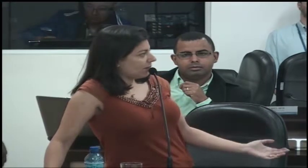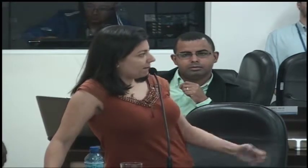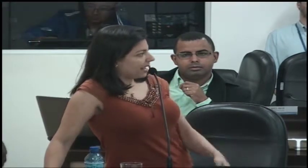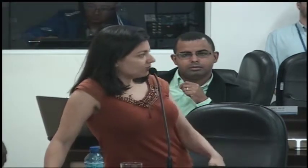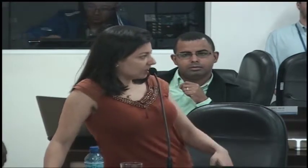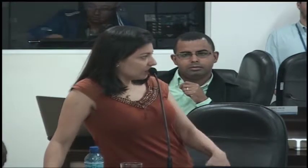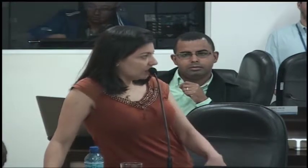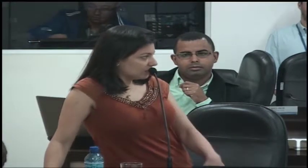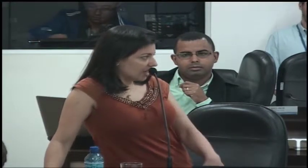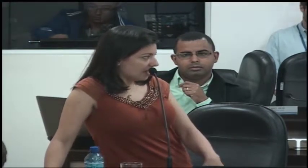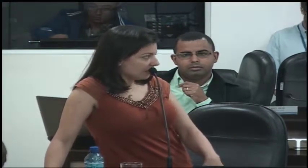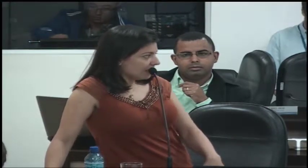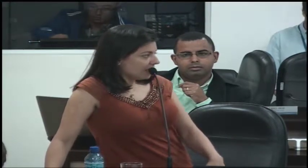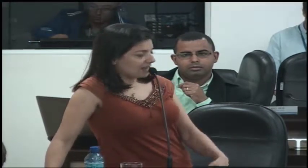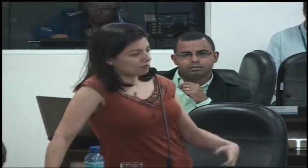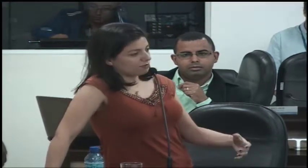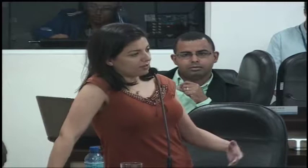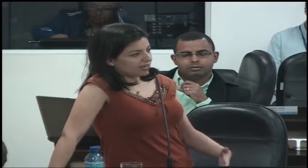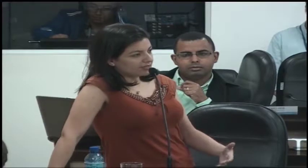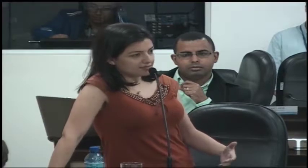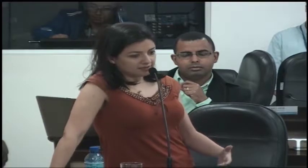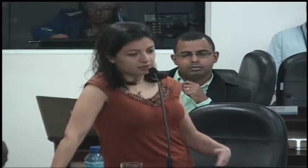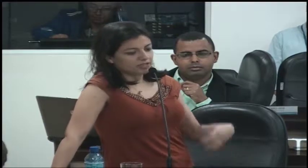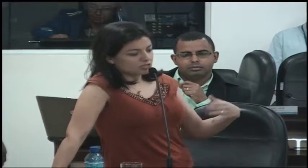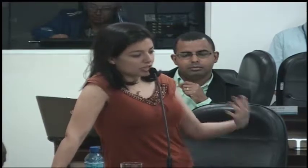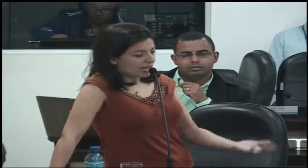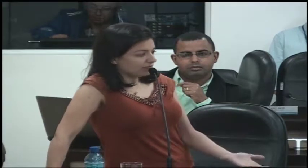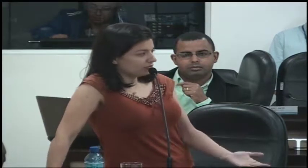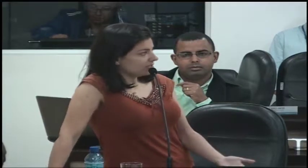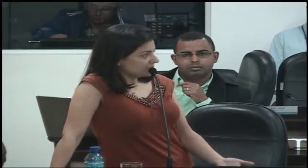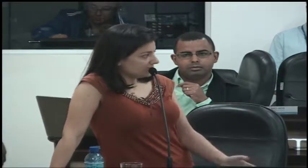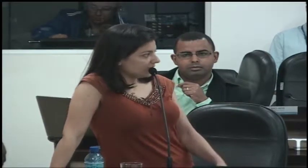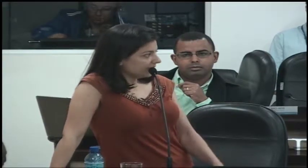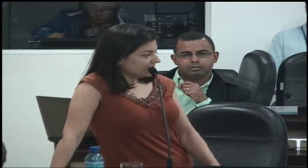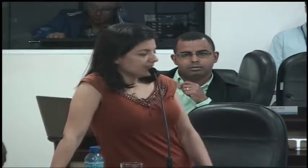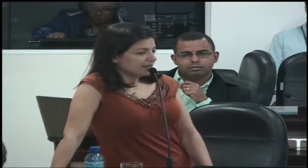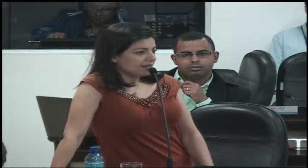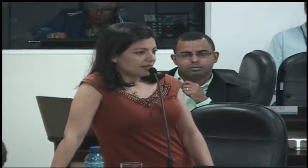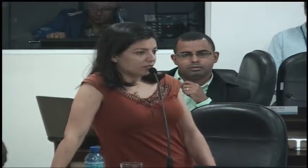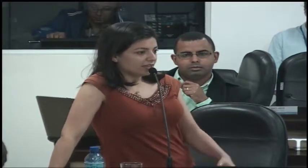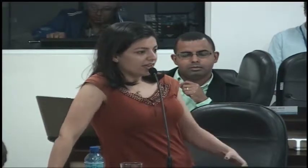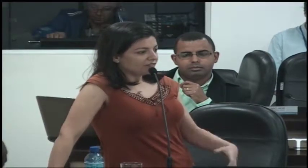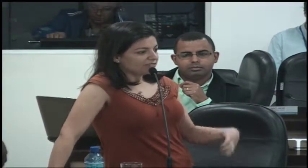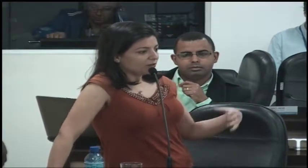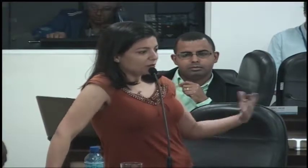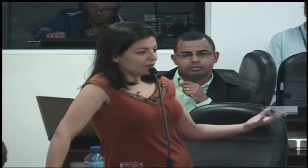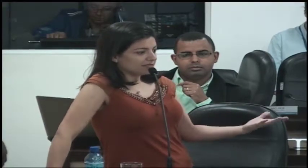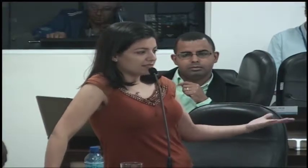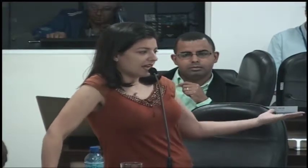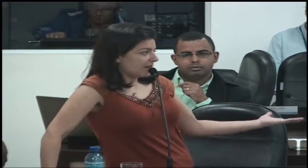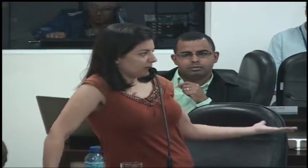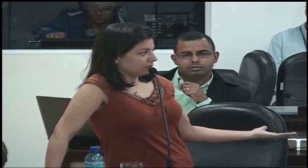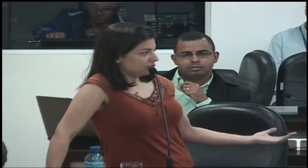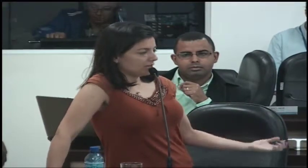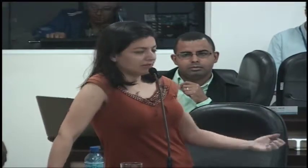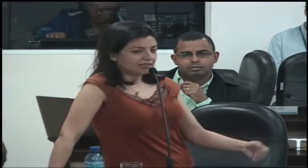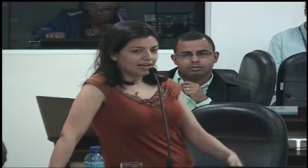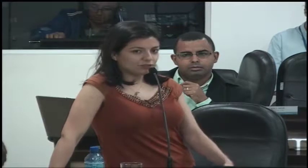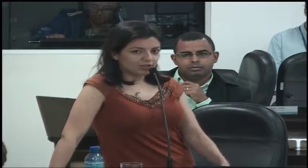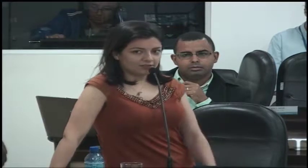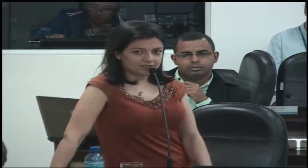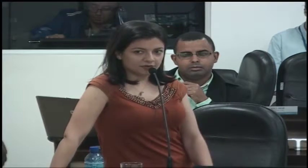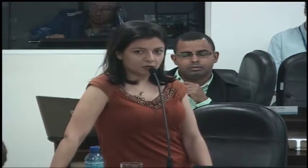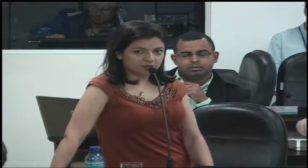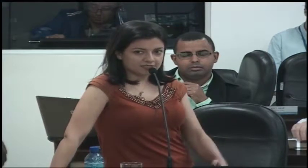desapareceram com a prática do conselho. As conferências, então, deixaram de existir. Eu cheguei a fazer cobranças, na época eu não tinha